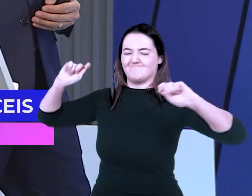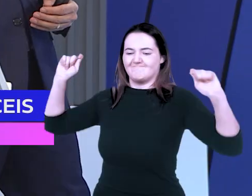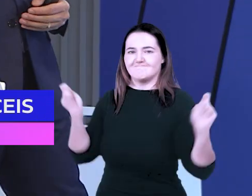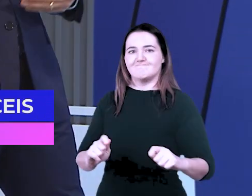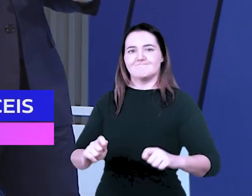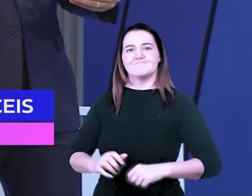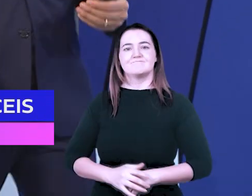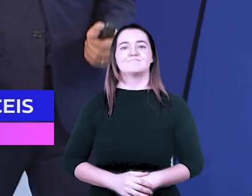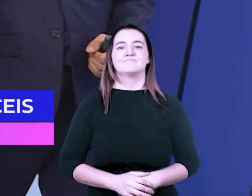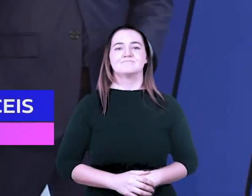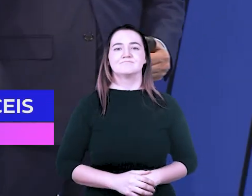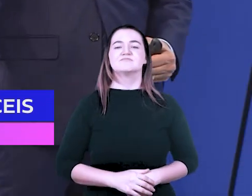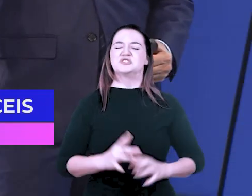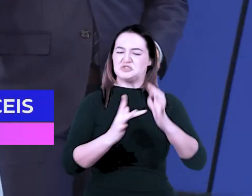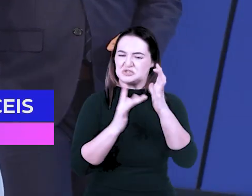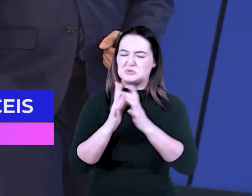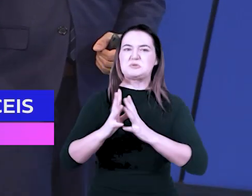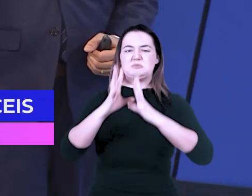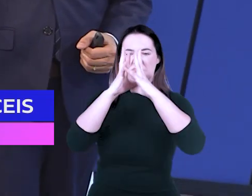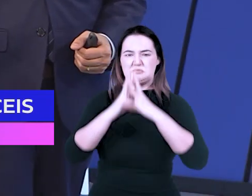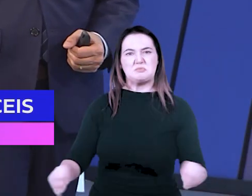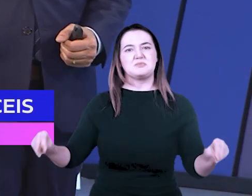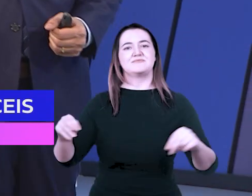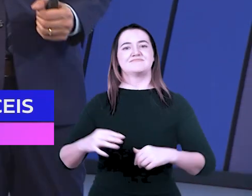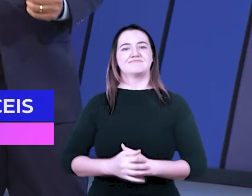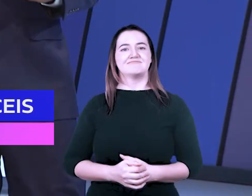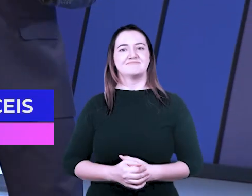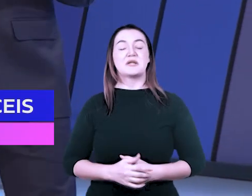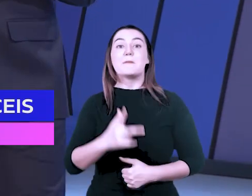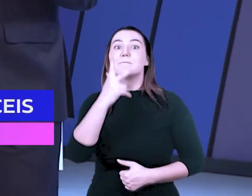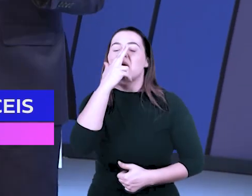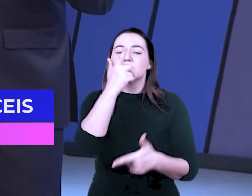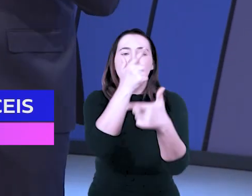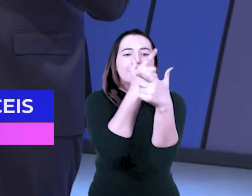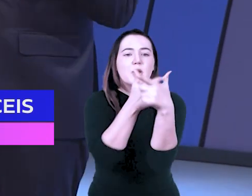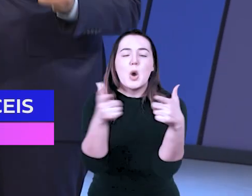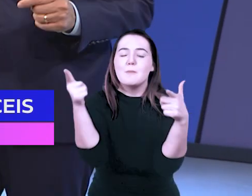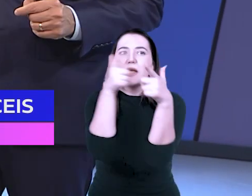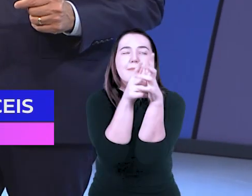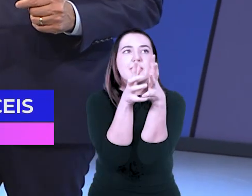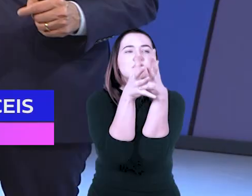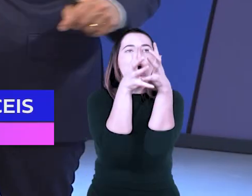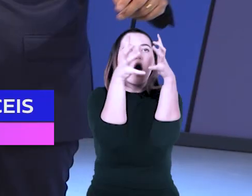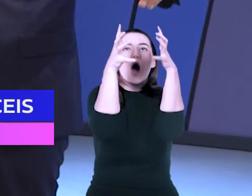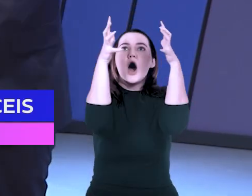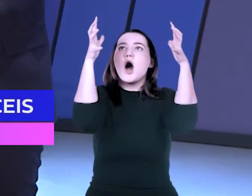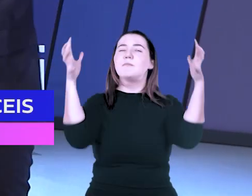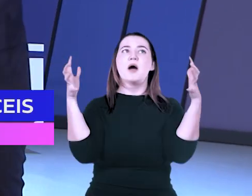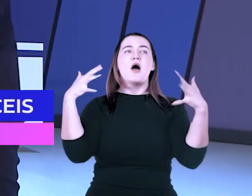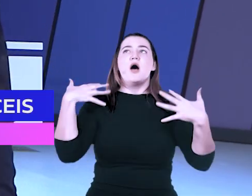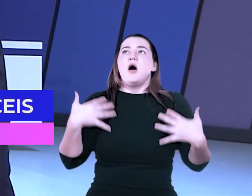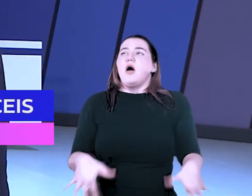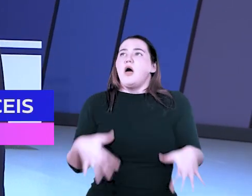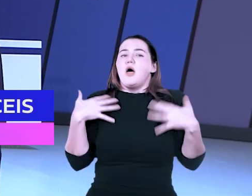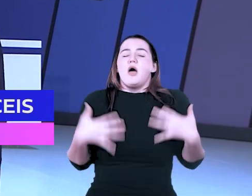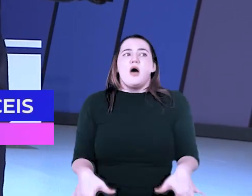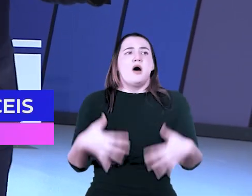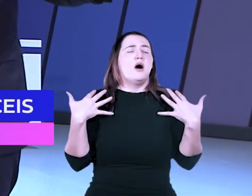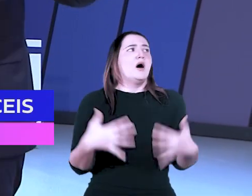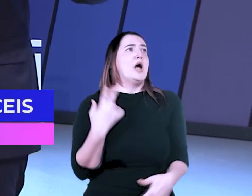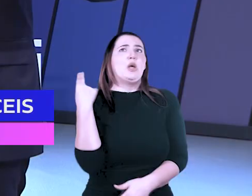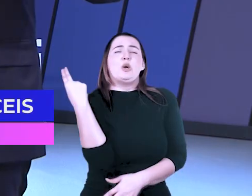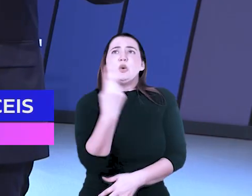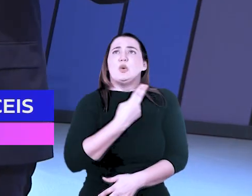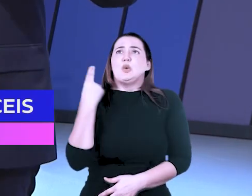parecem enormes, e parece sim que eles estão chegando no ponto máximo, que